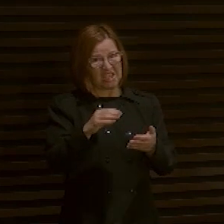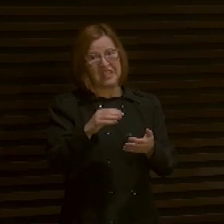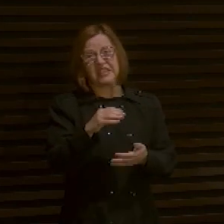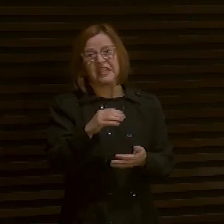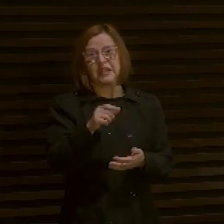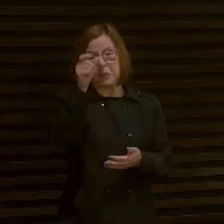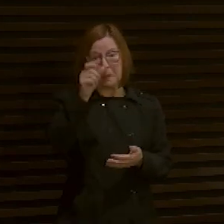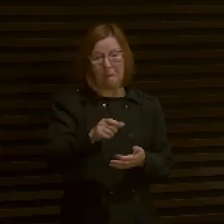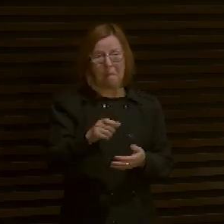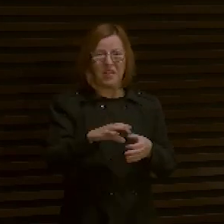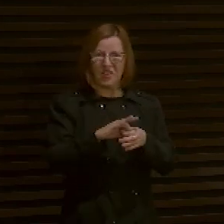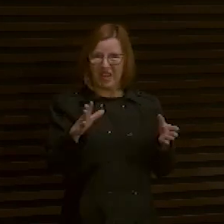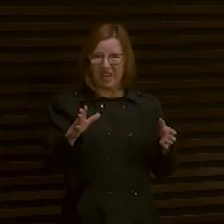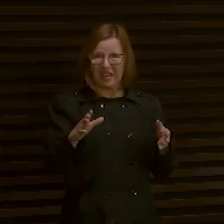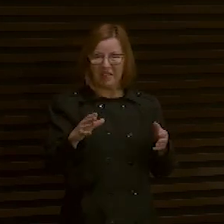escravas sexuais.